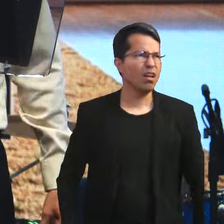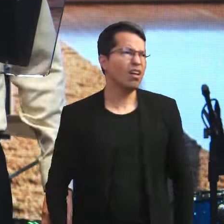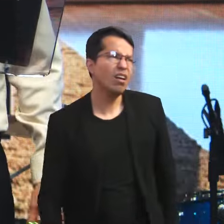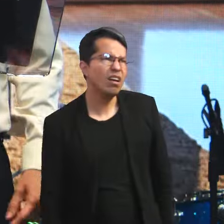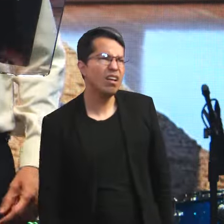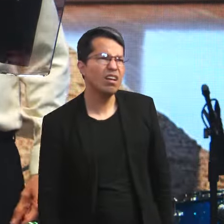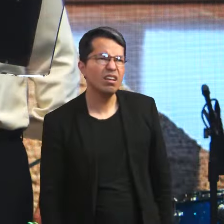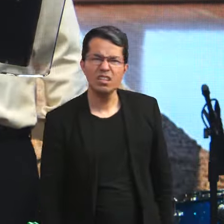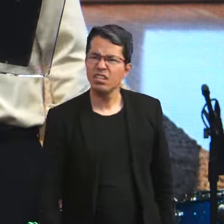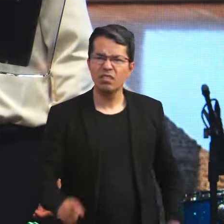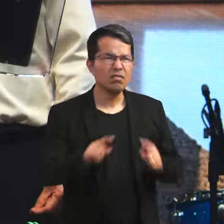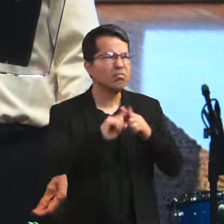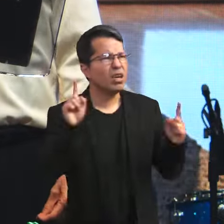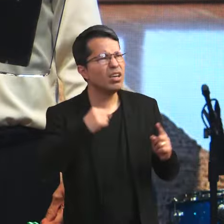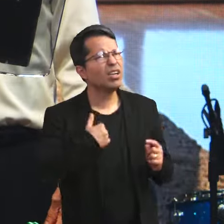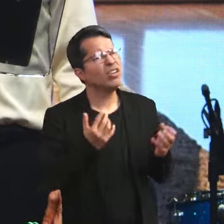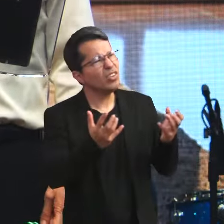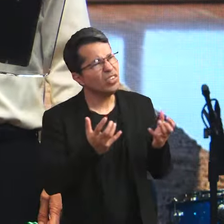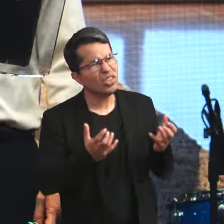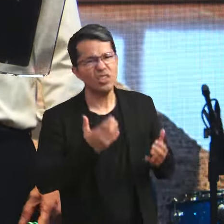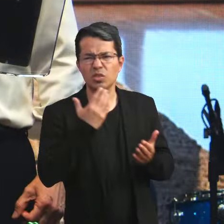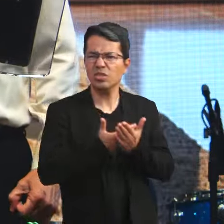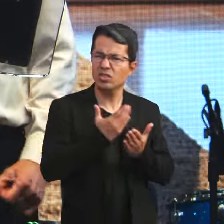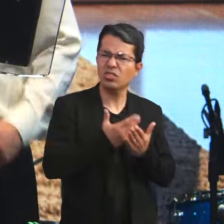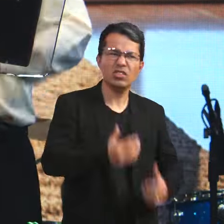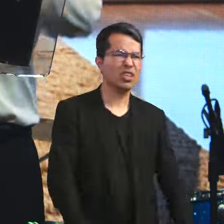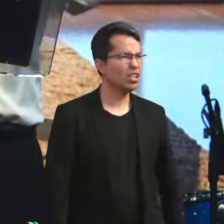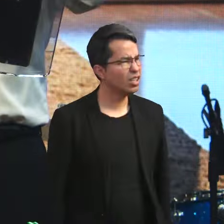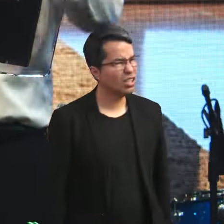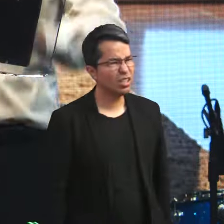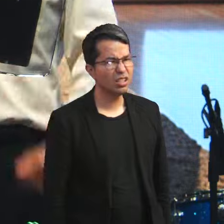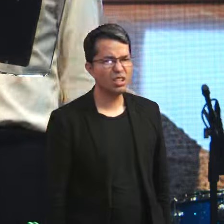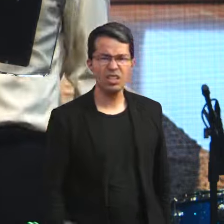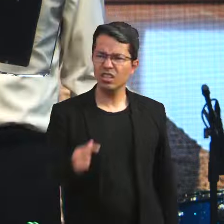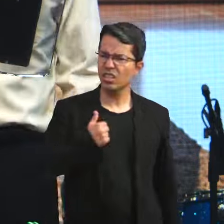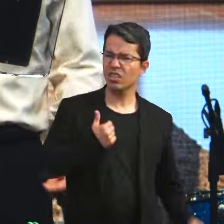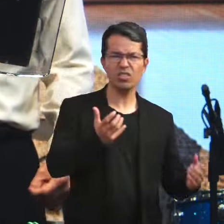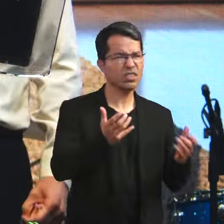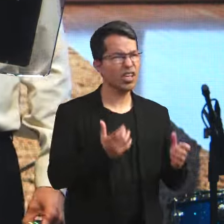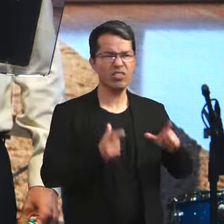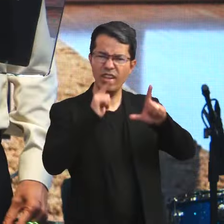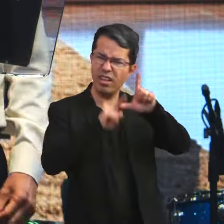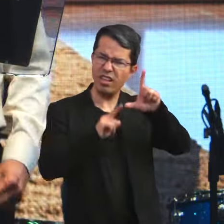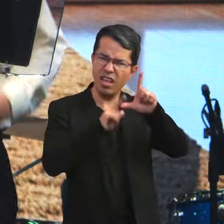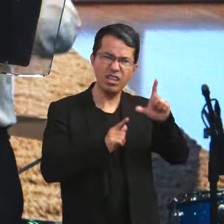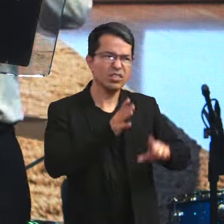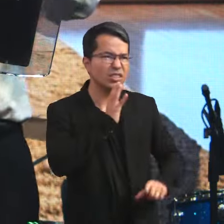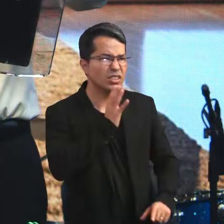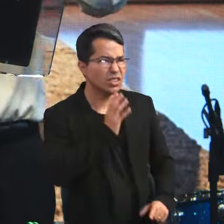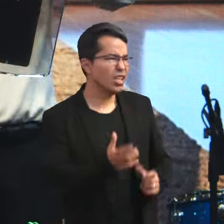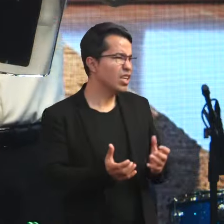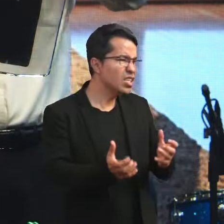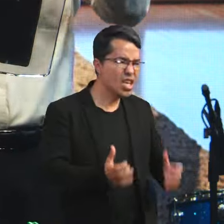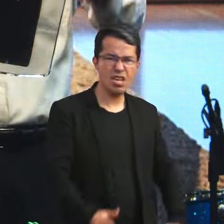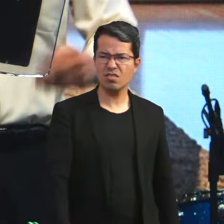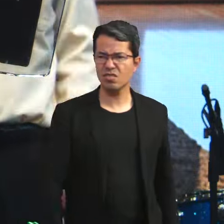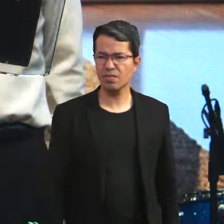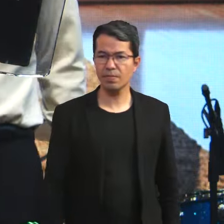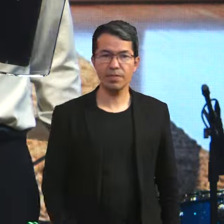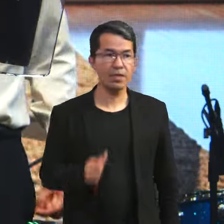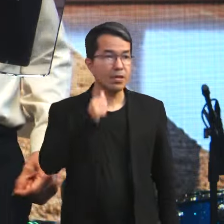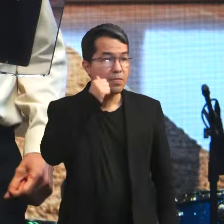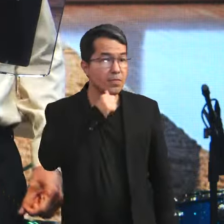Contão diante de todas as proibições da religião qu estudar ela estudar su passão era